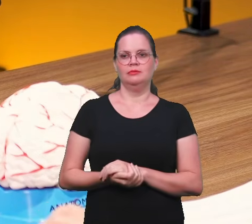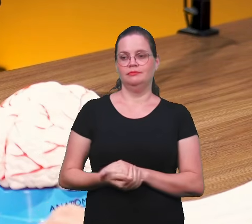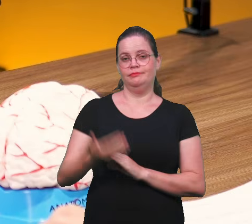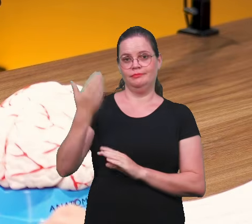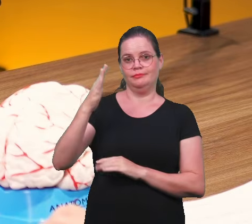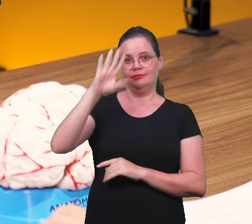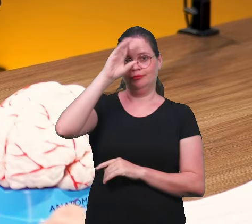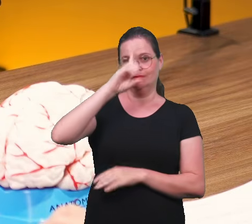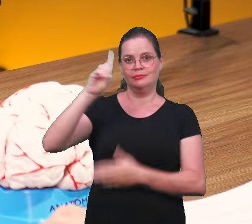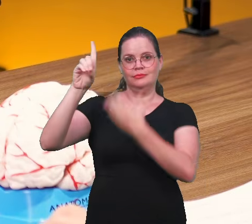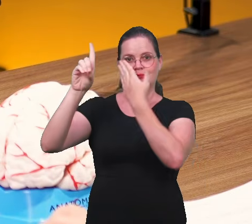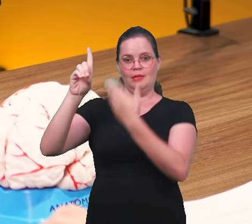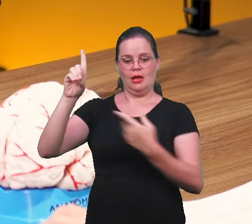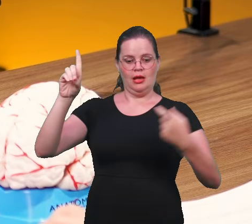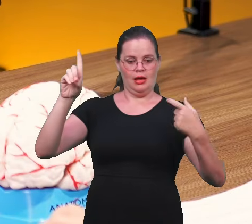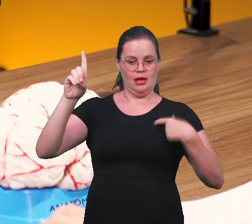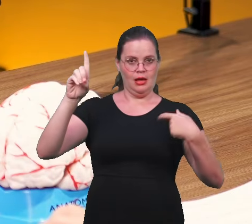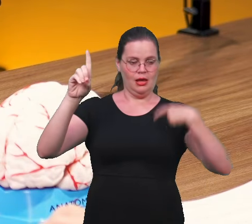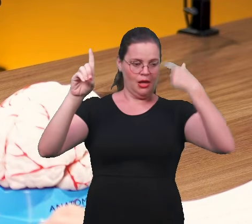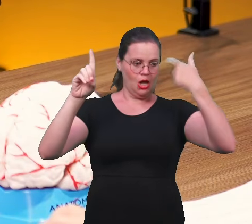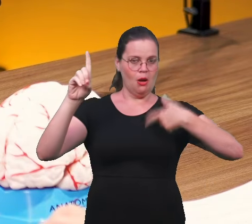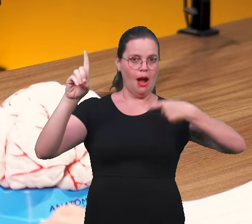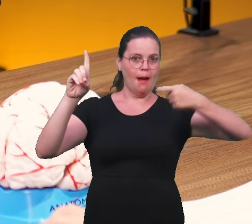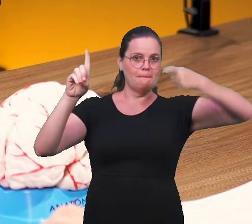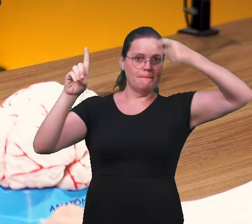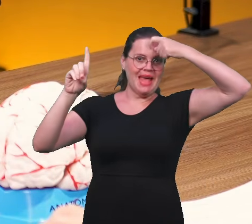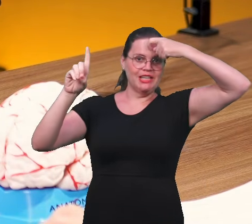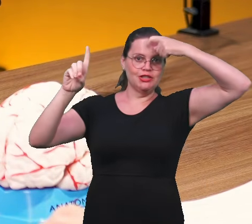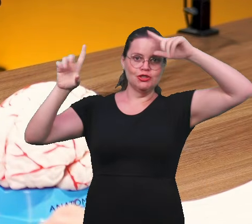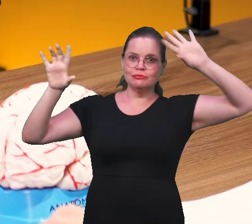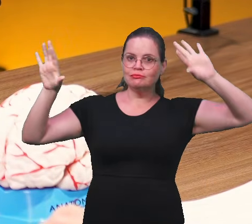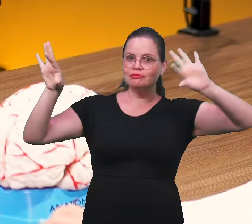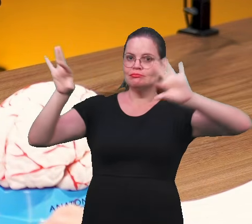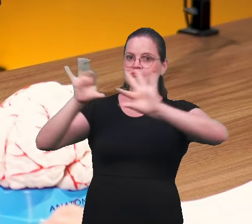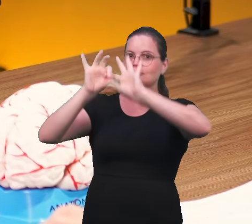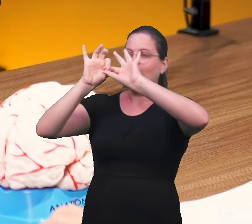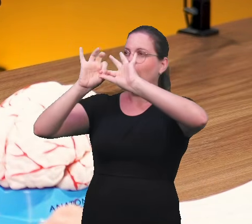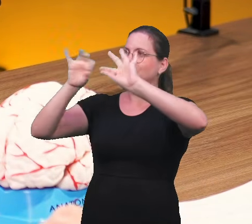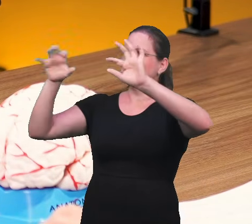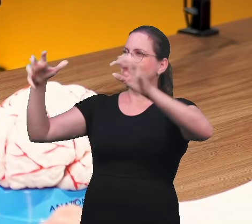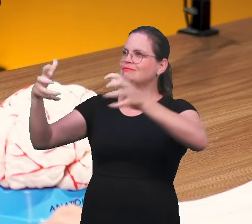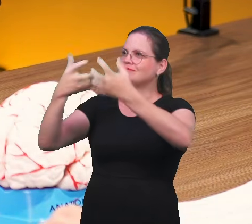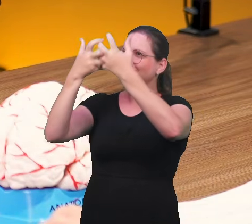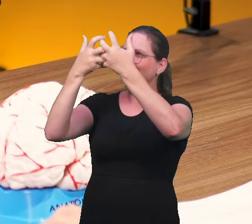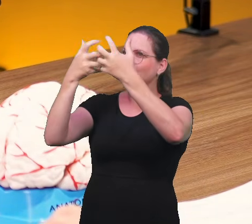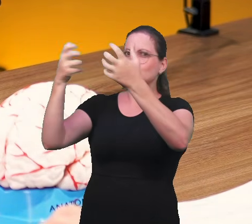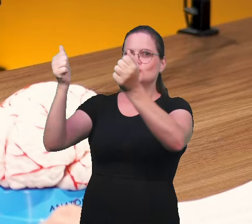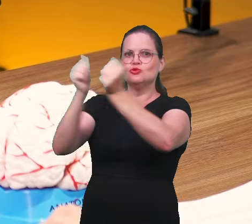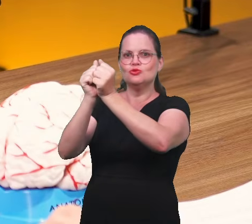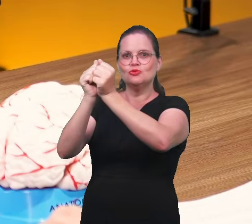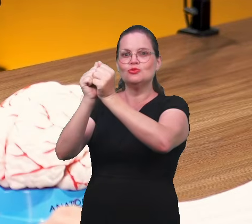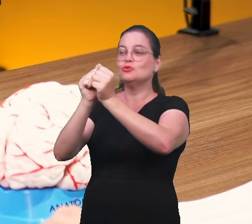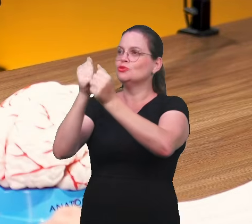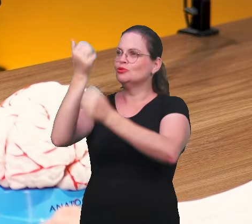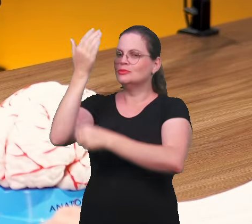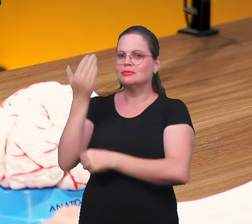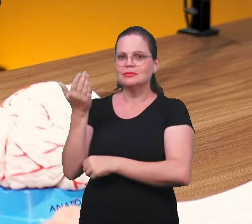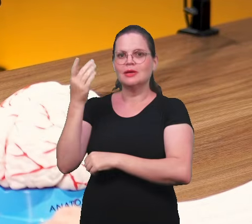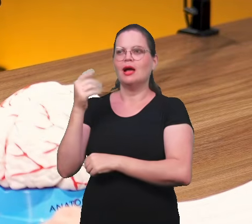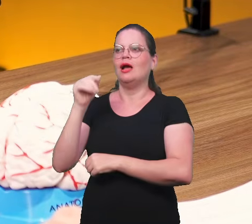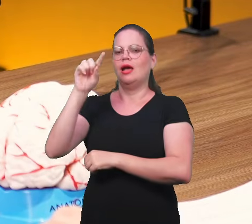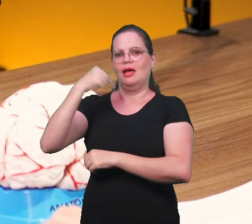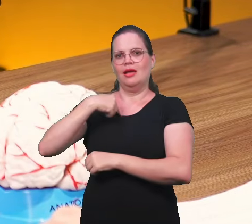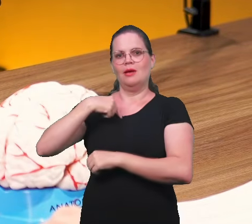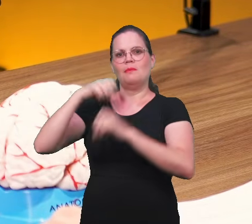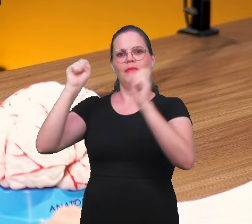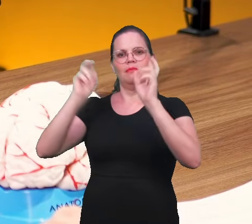Tu conservarás em paz aquele cuja mente, né, o coração, a mente, está firme